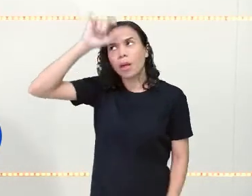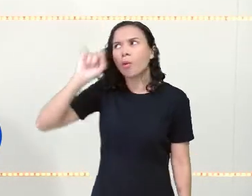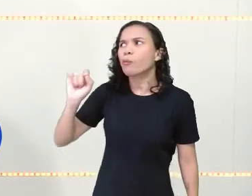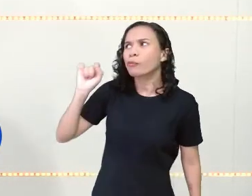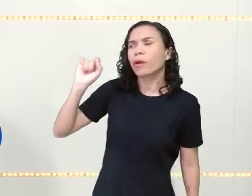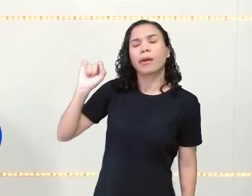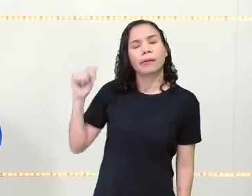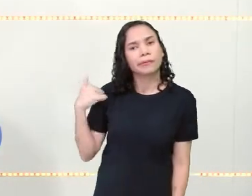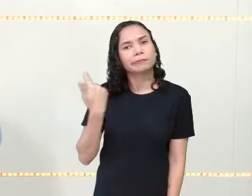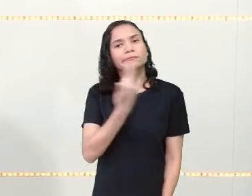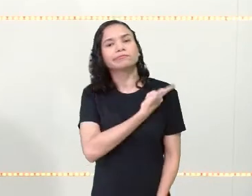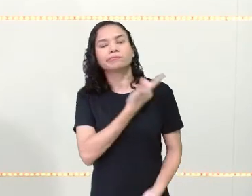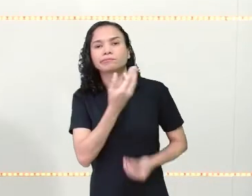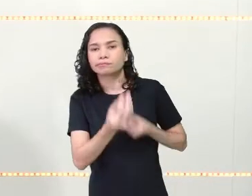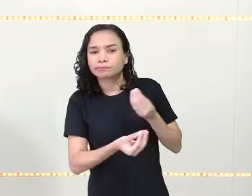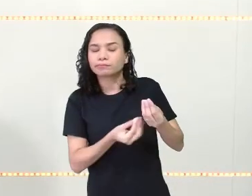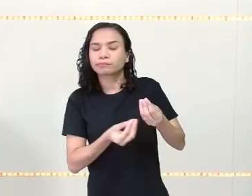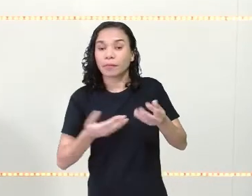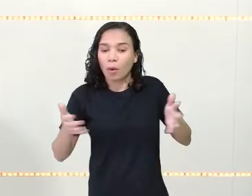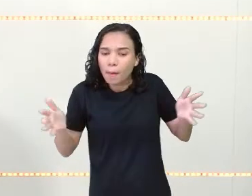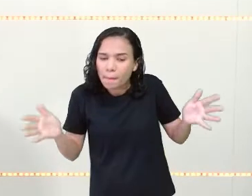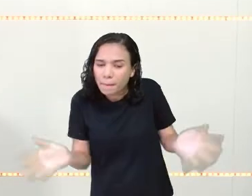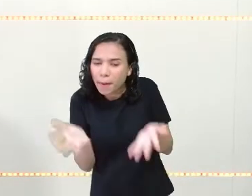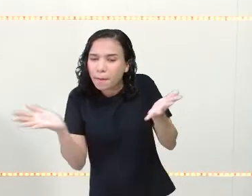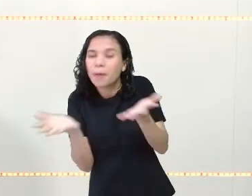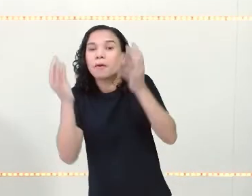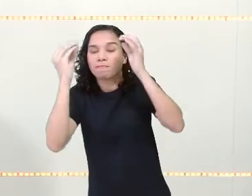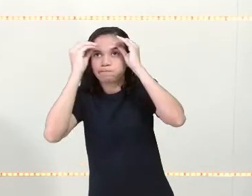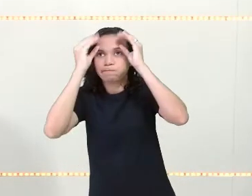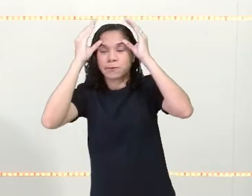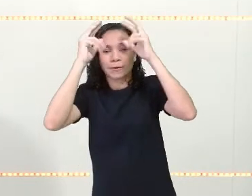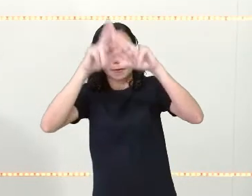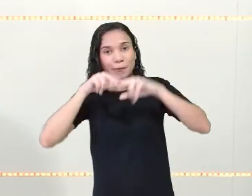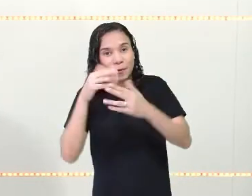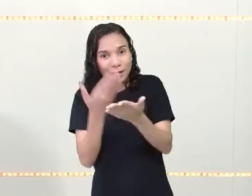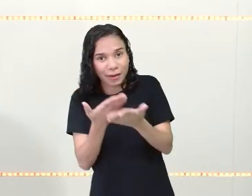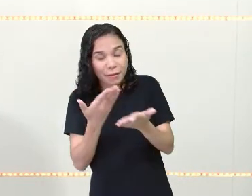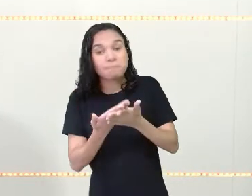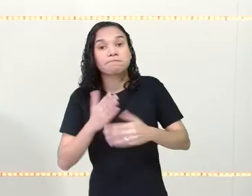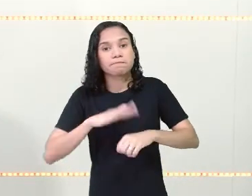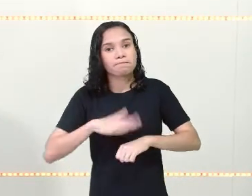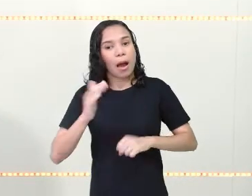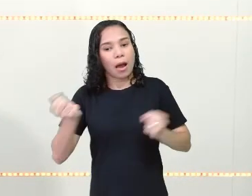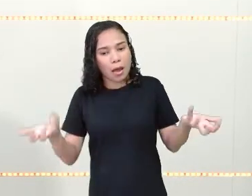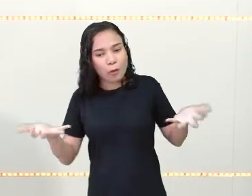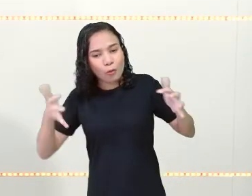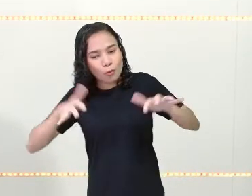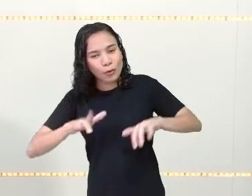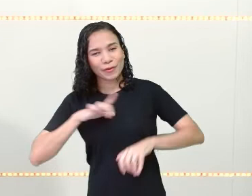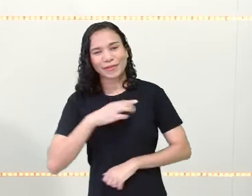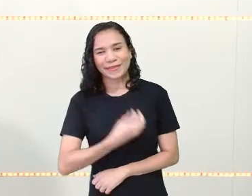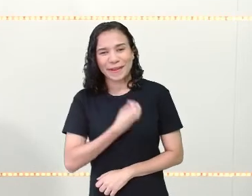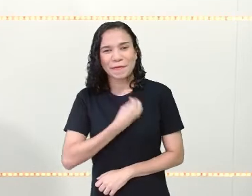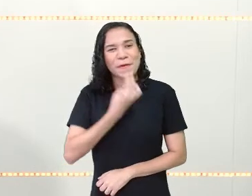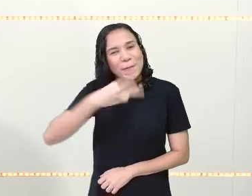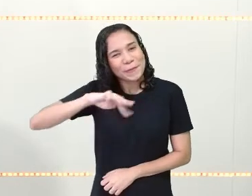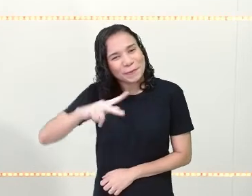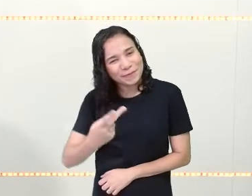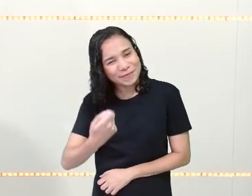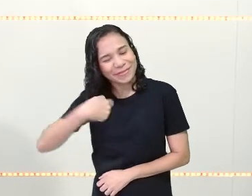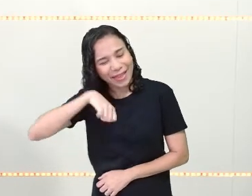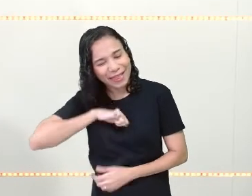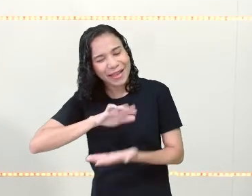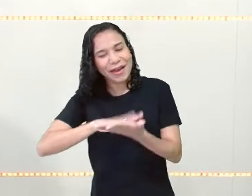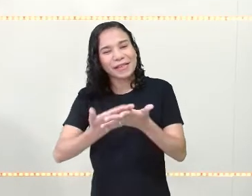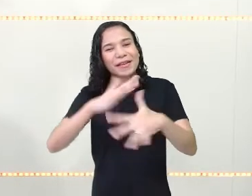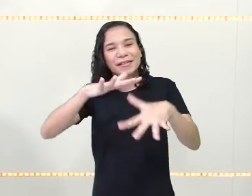gente só vai fazer esse reforçozinho. Para tornar essa aula mais inclusiva está Maria Helena, que é